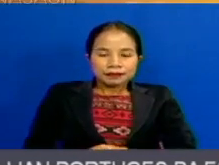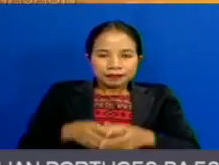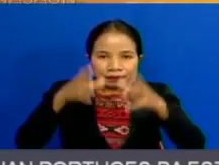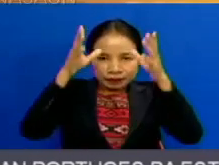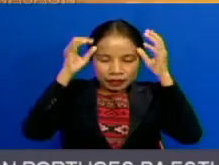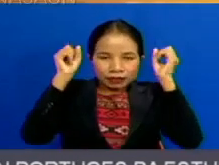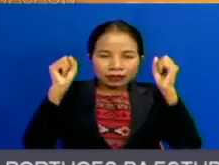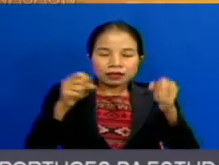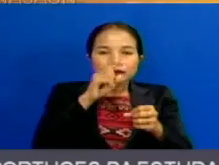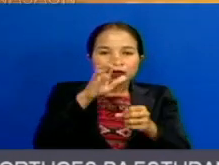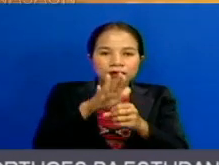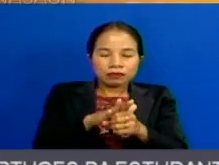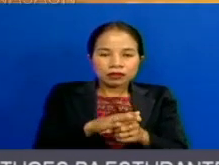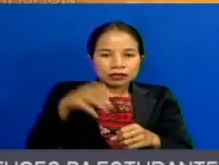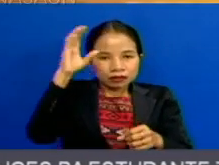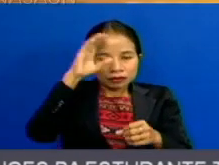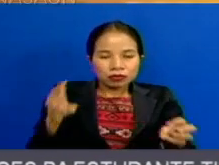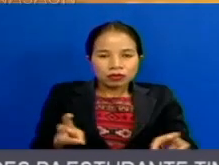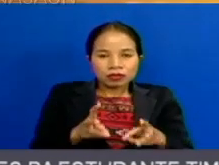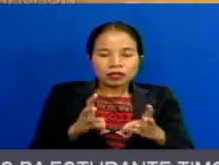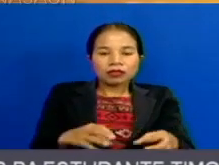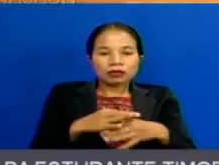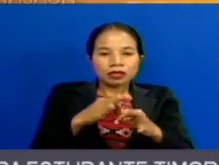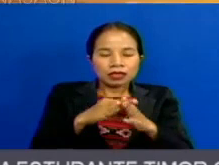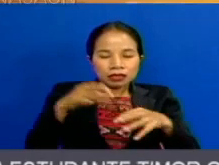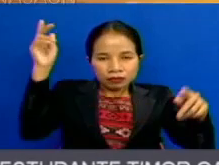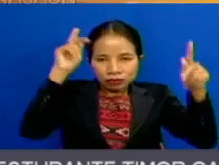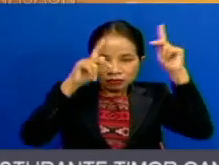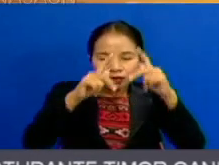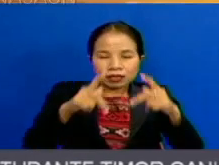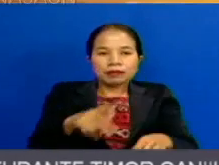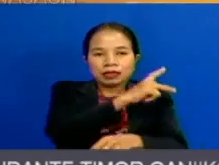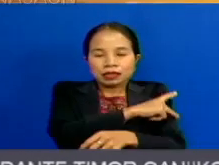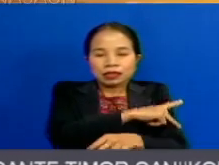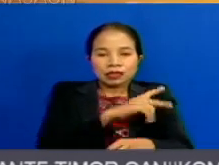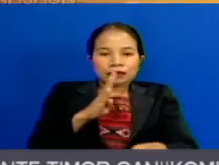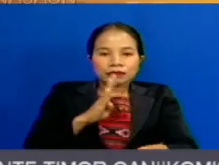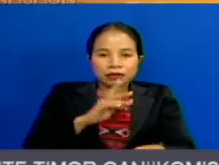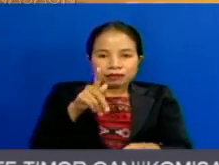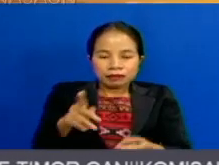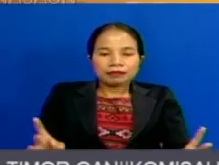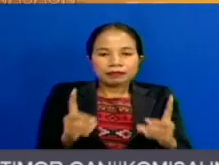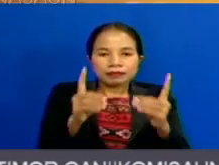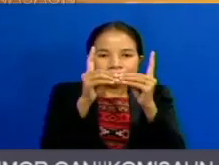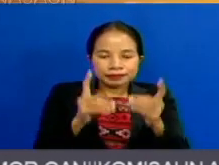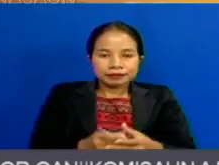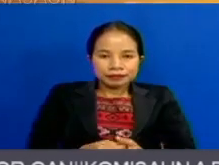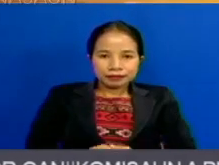Presidente da República promete se busca dar la solución al problema de la clínica by Rupite enfrenta.